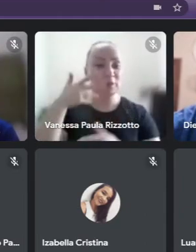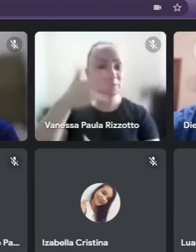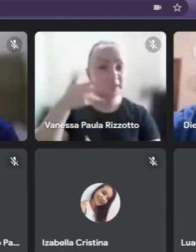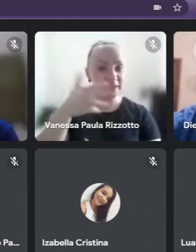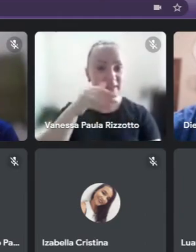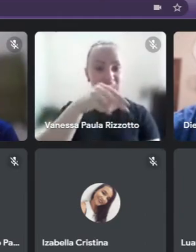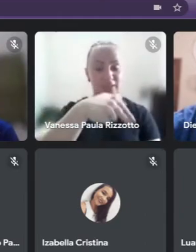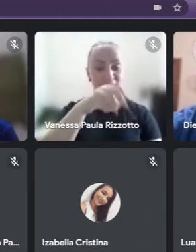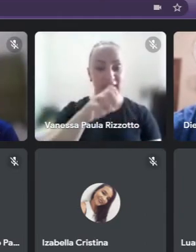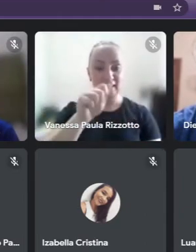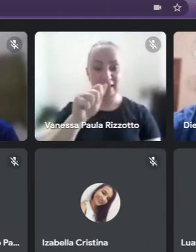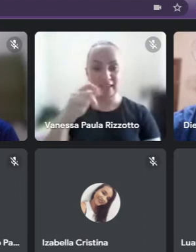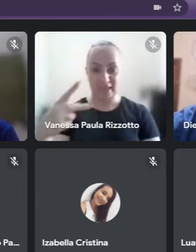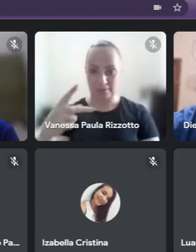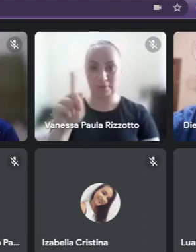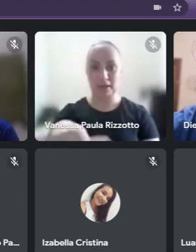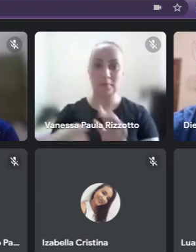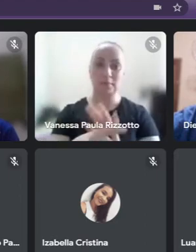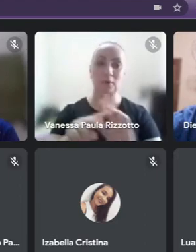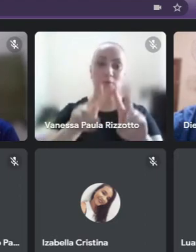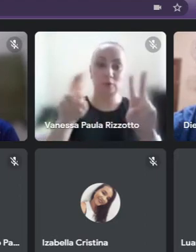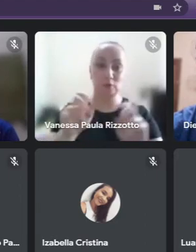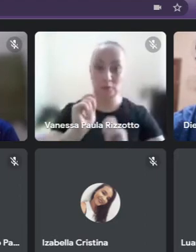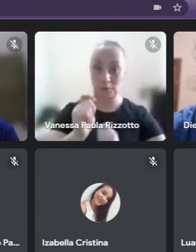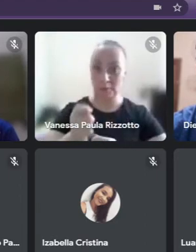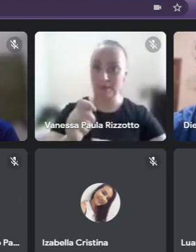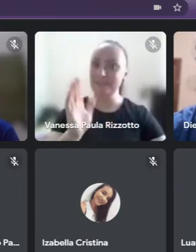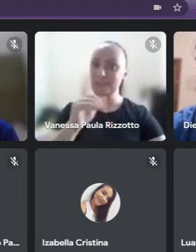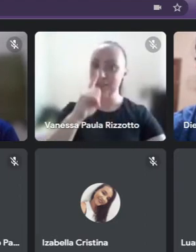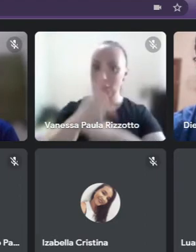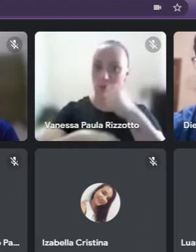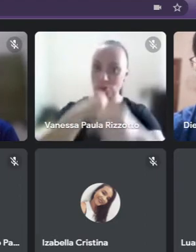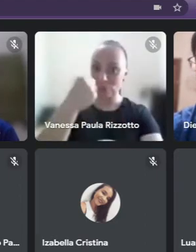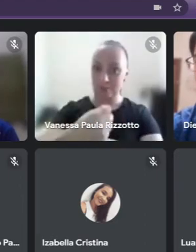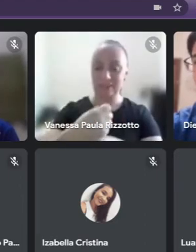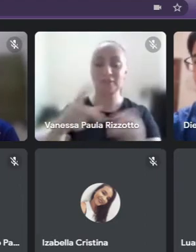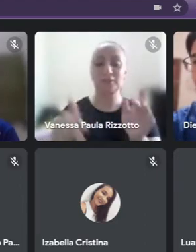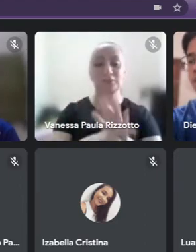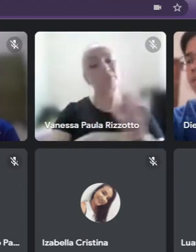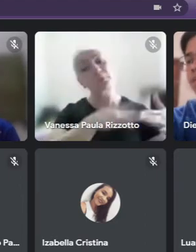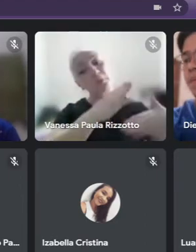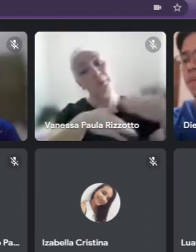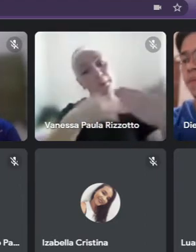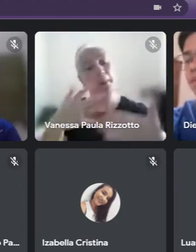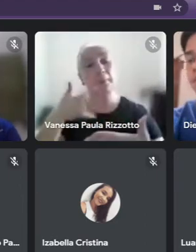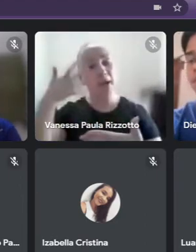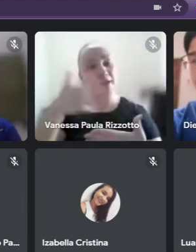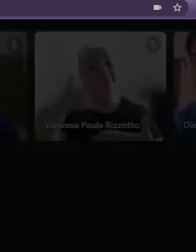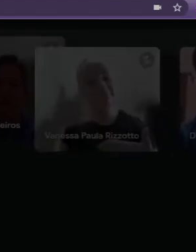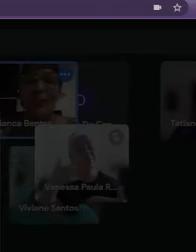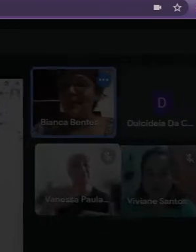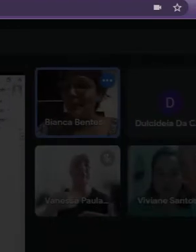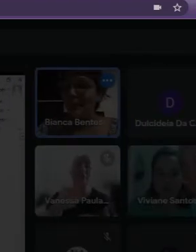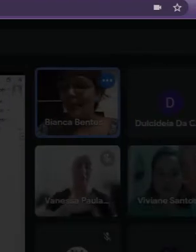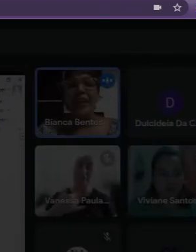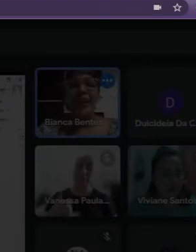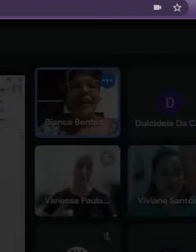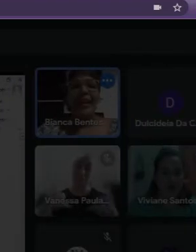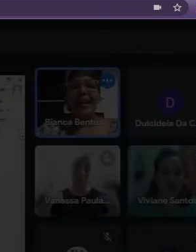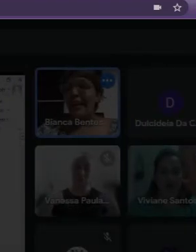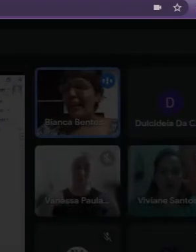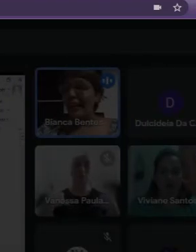de Ecologia Aquática e Pesca, que já vai fazer um ano que está com esse ciclo correndo, para mim um motivo de bastante orgulho,